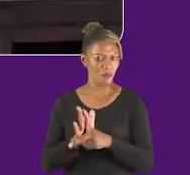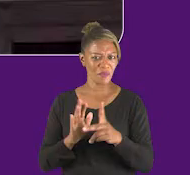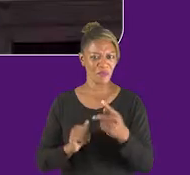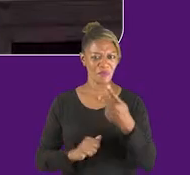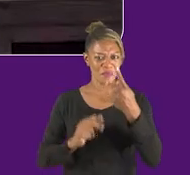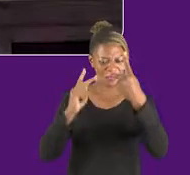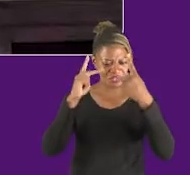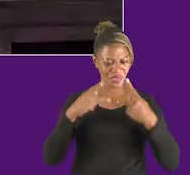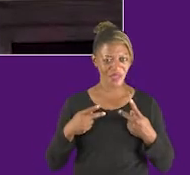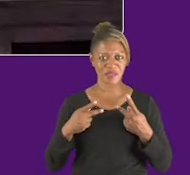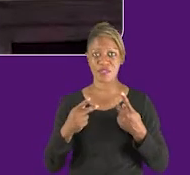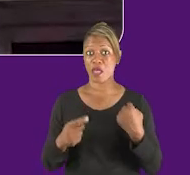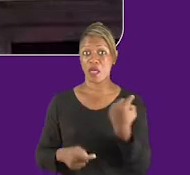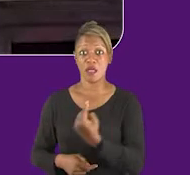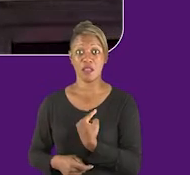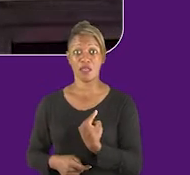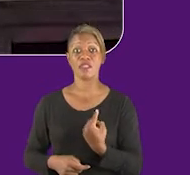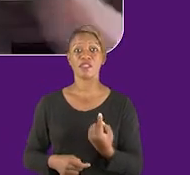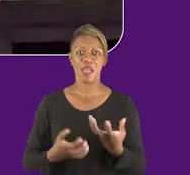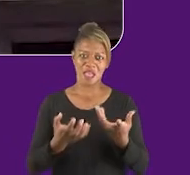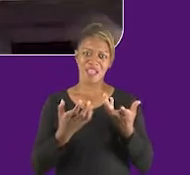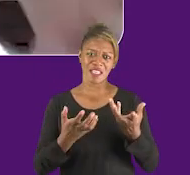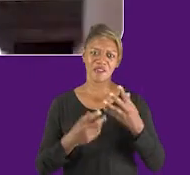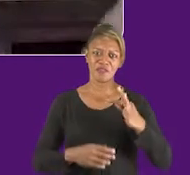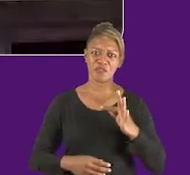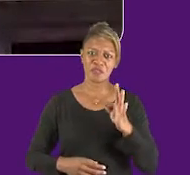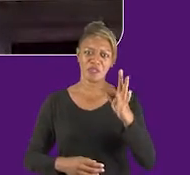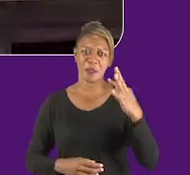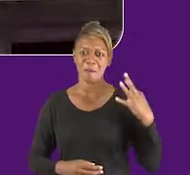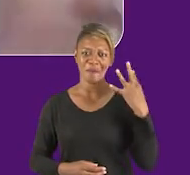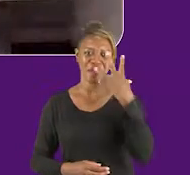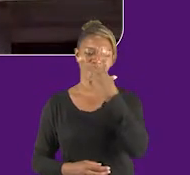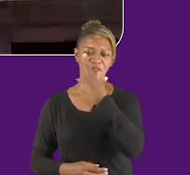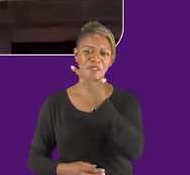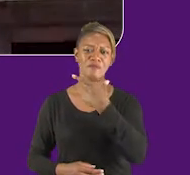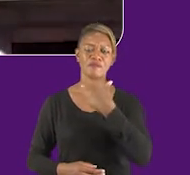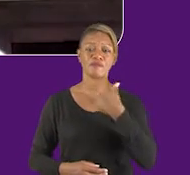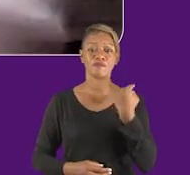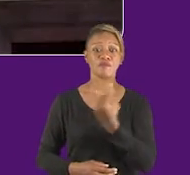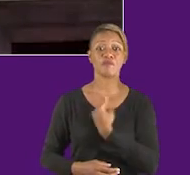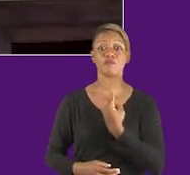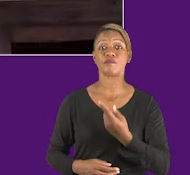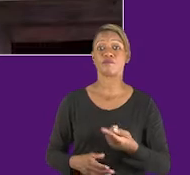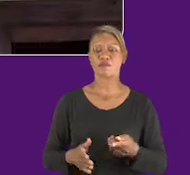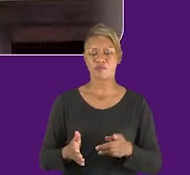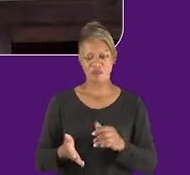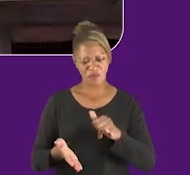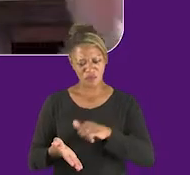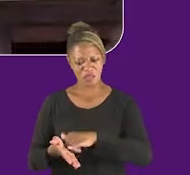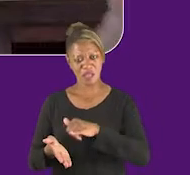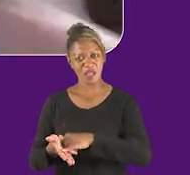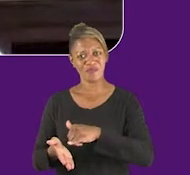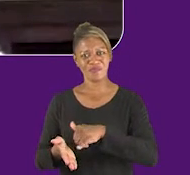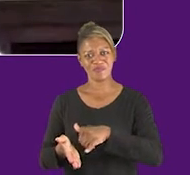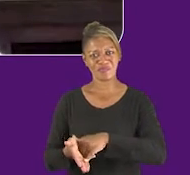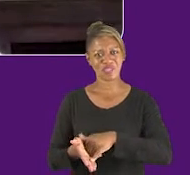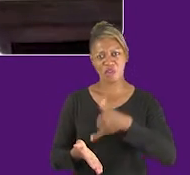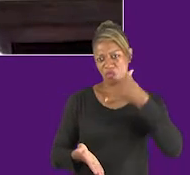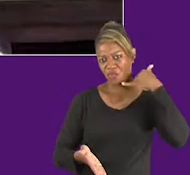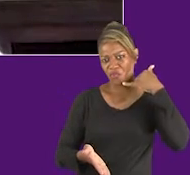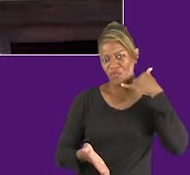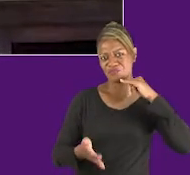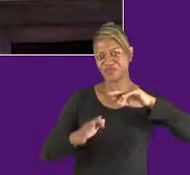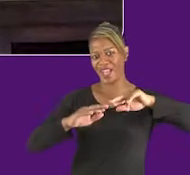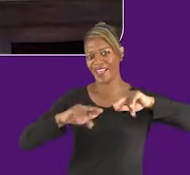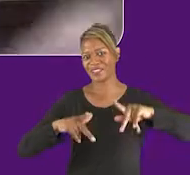né quer dizer é cada um de nós que ter essa é a beleza do smartphone né cada um de nós tem um smartphone diferente porque eu